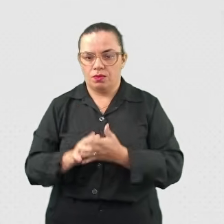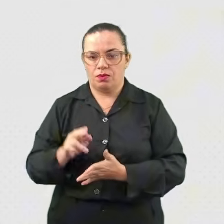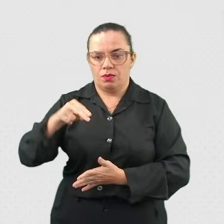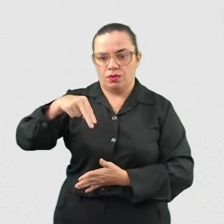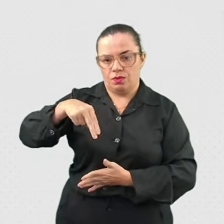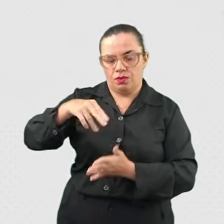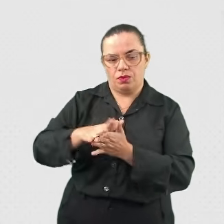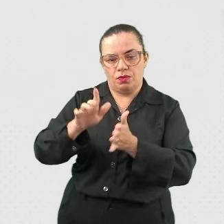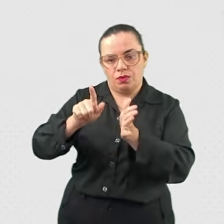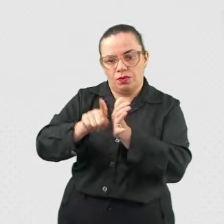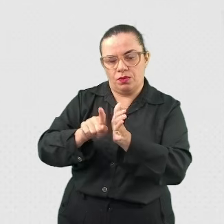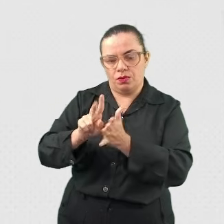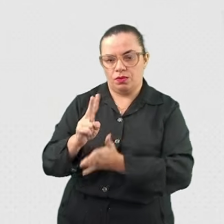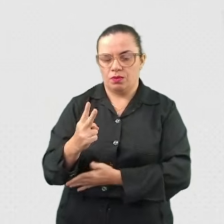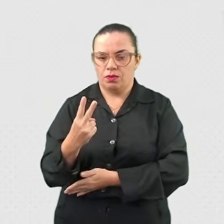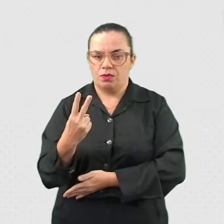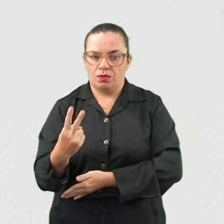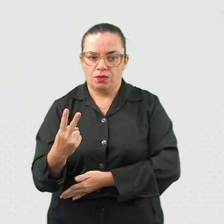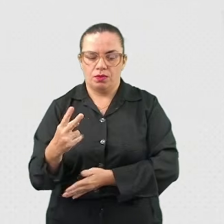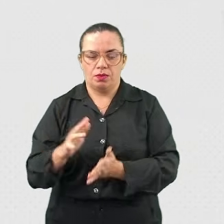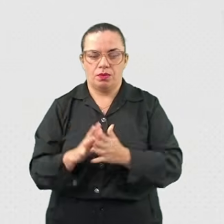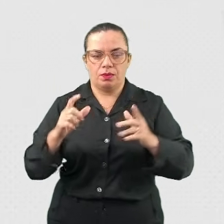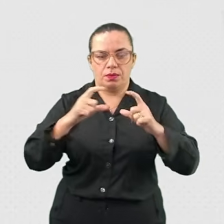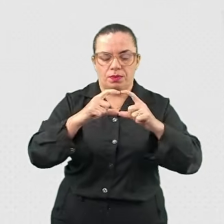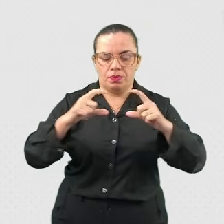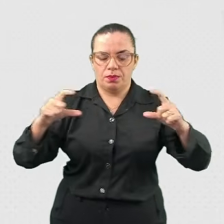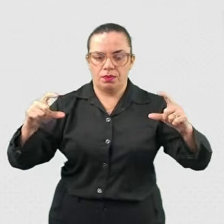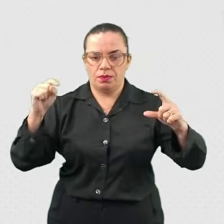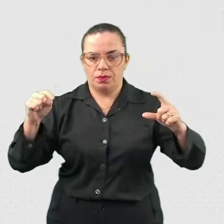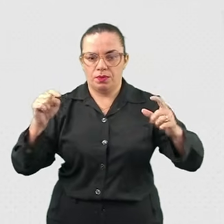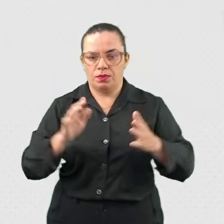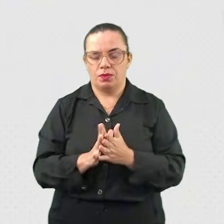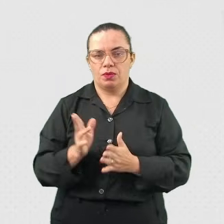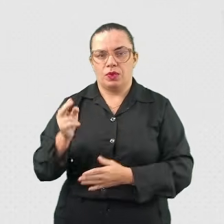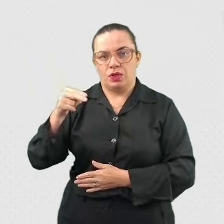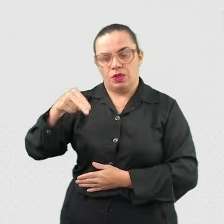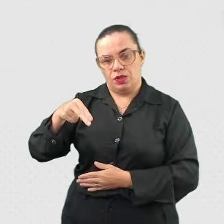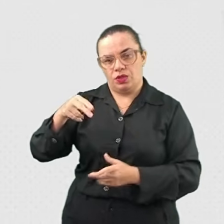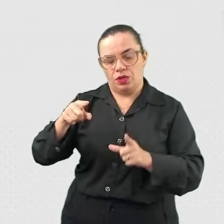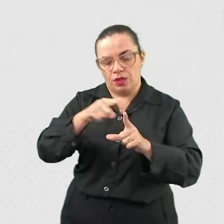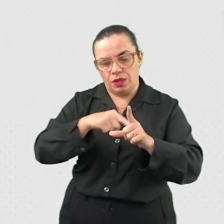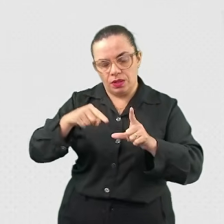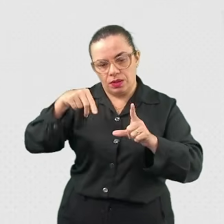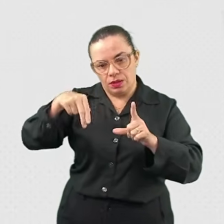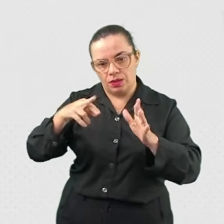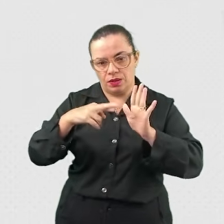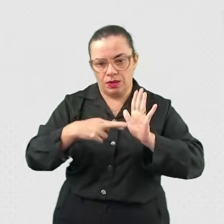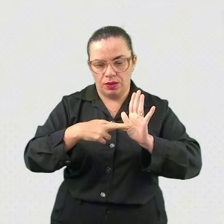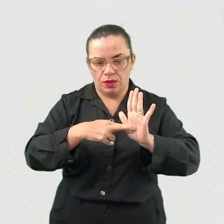2. Tá? Então, com essa fórmula aqui, esse n representa o número de